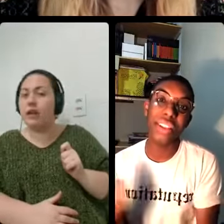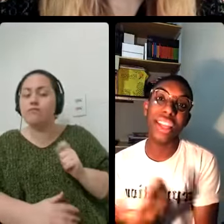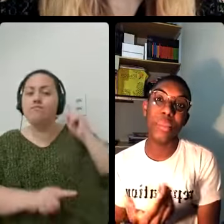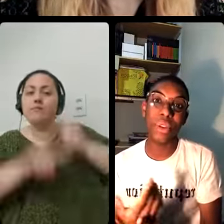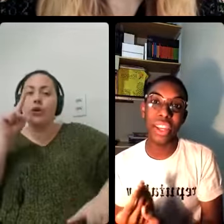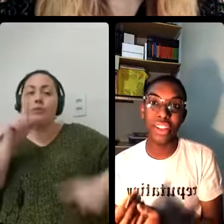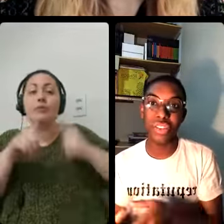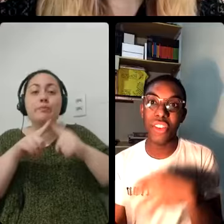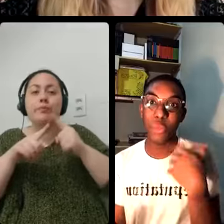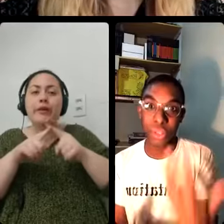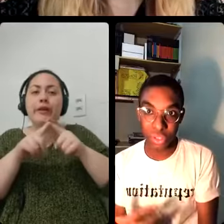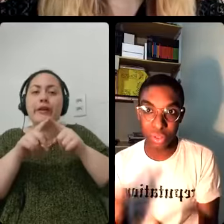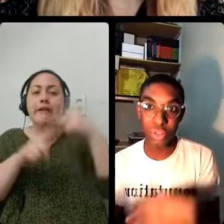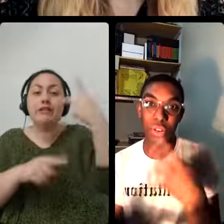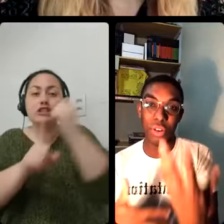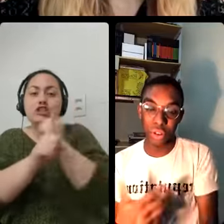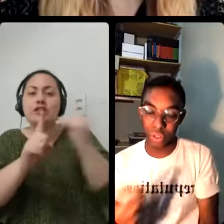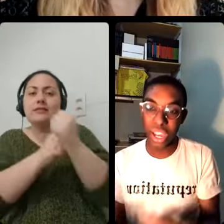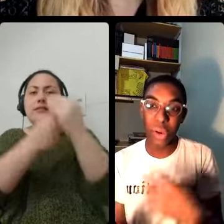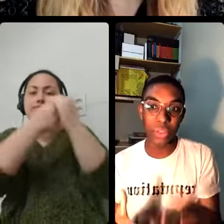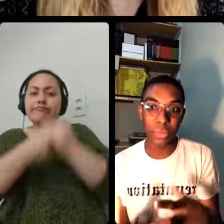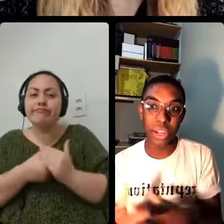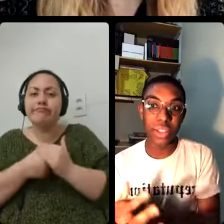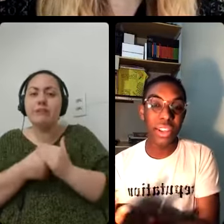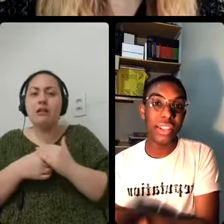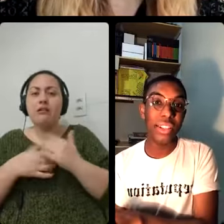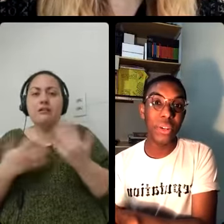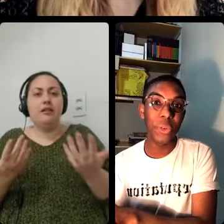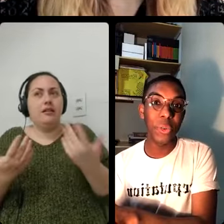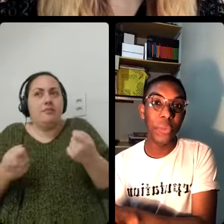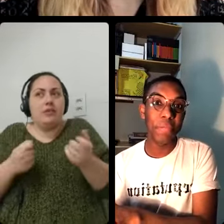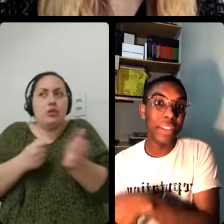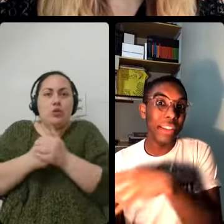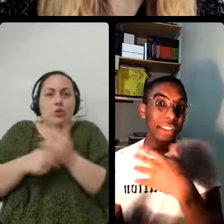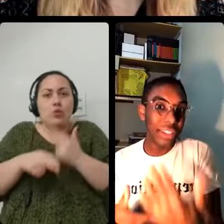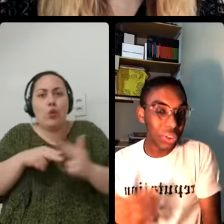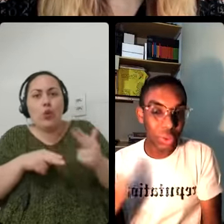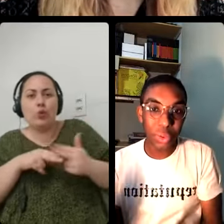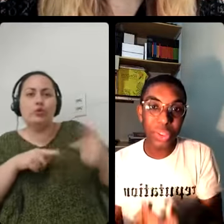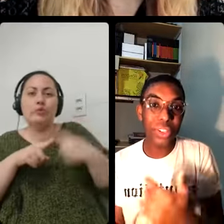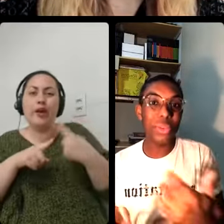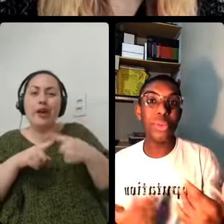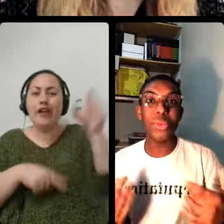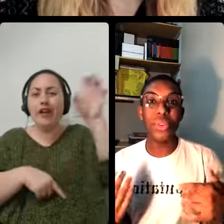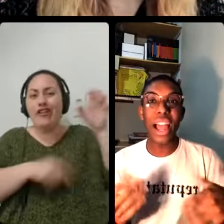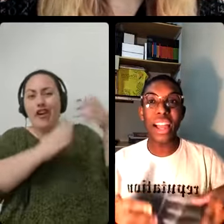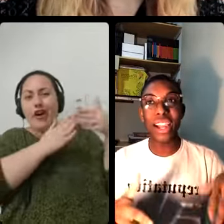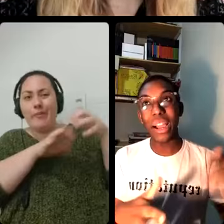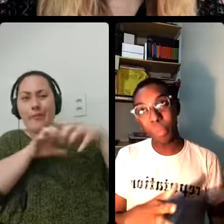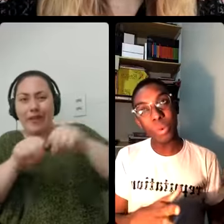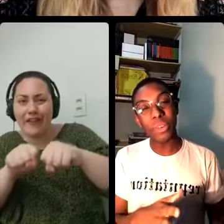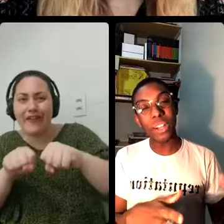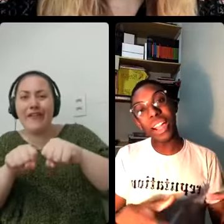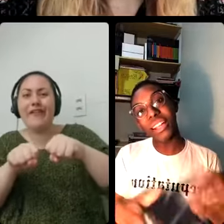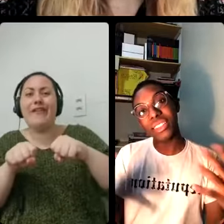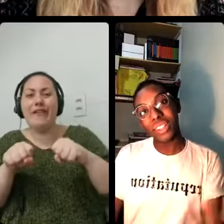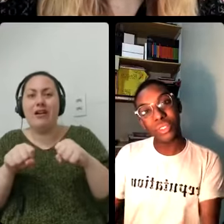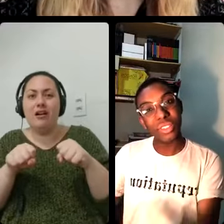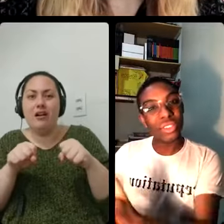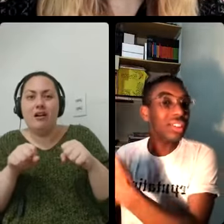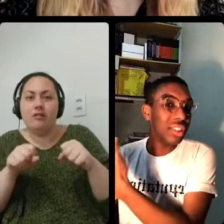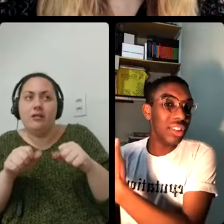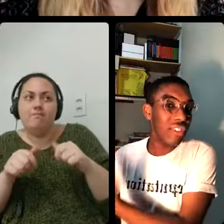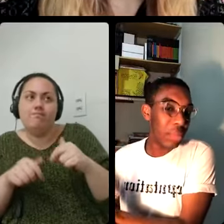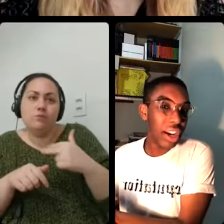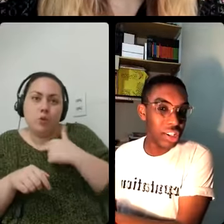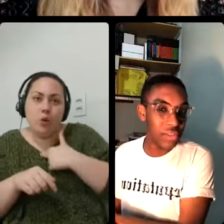escondido, né? Porque a gente estava no processo colonial e tudo mais. Então tudo isso acabou